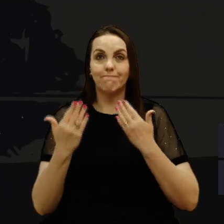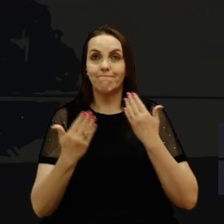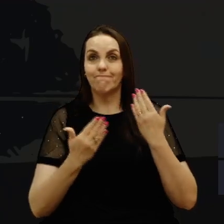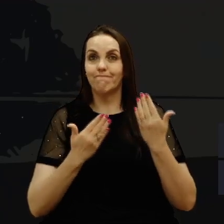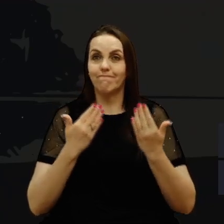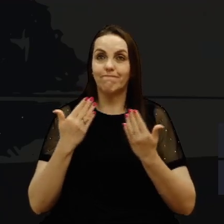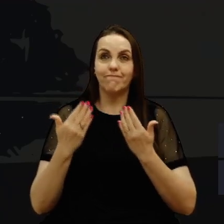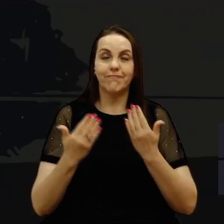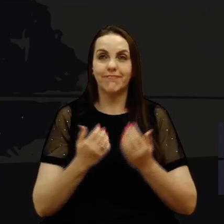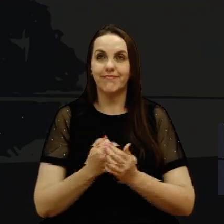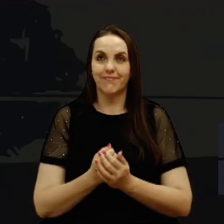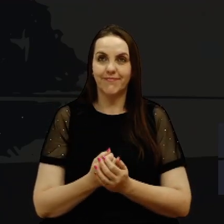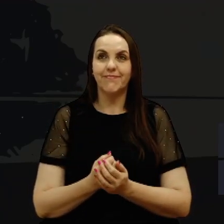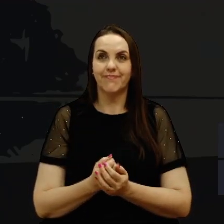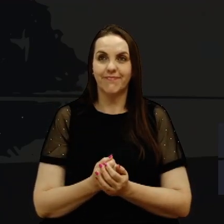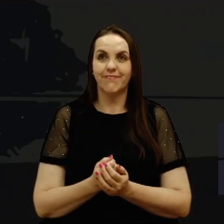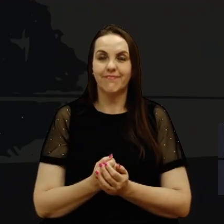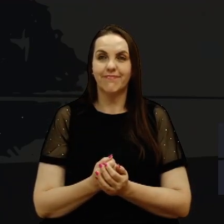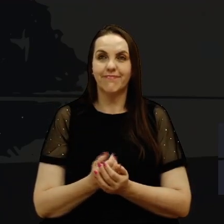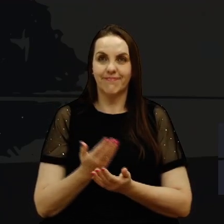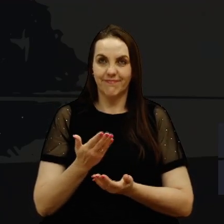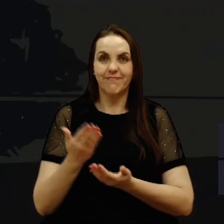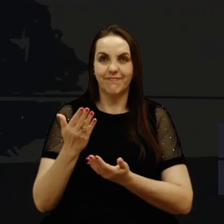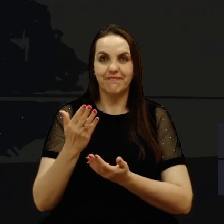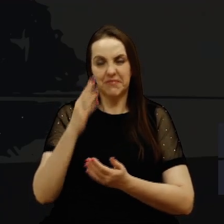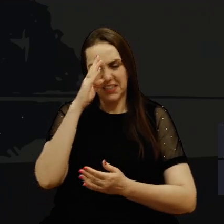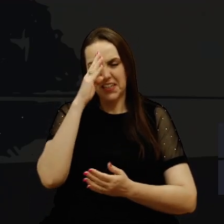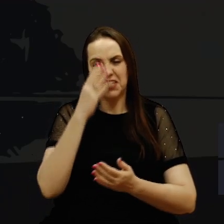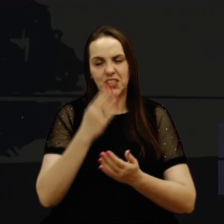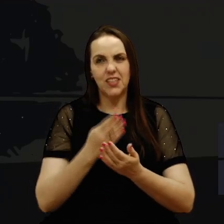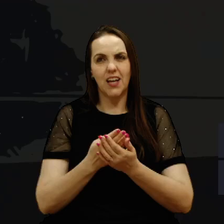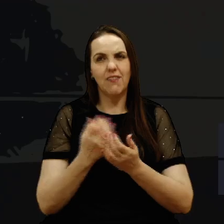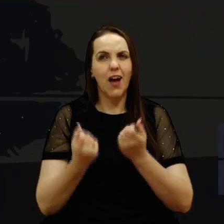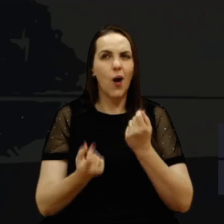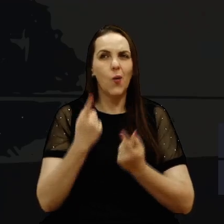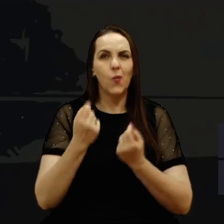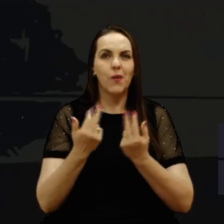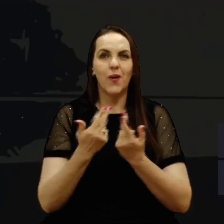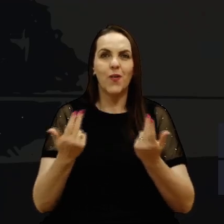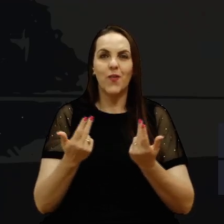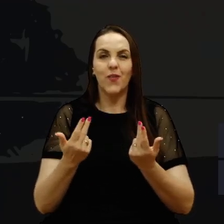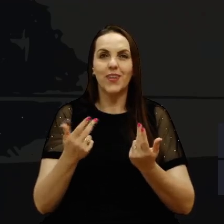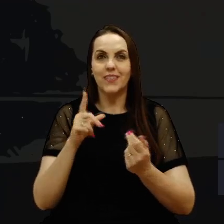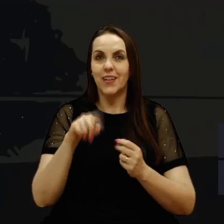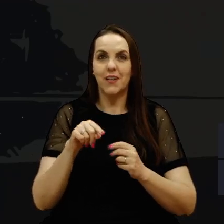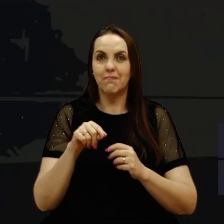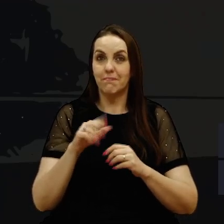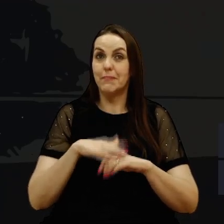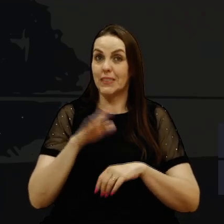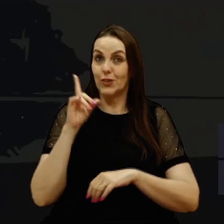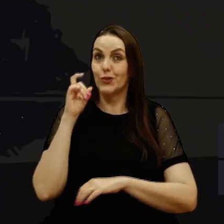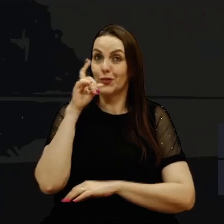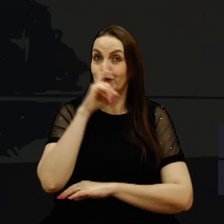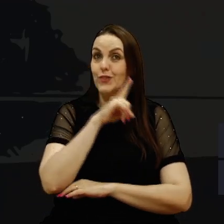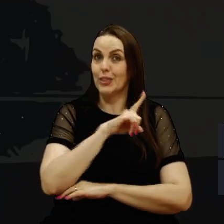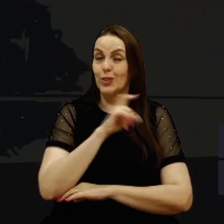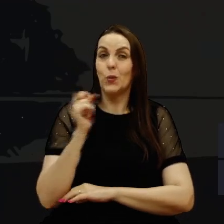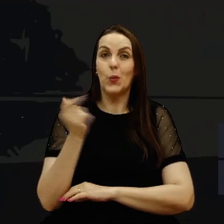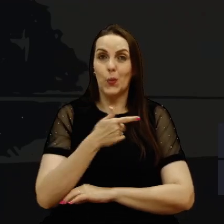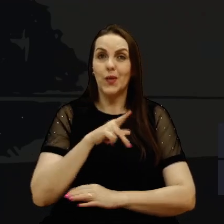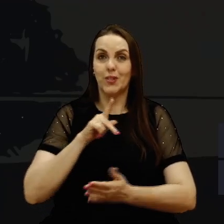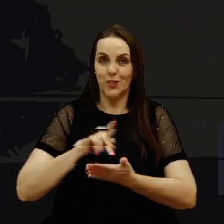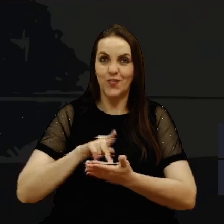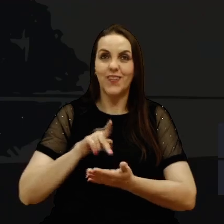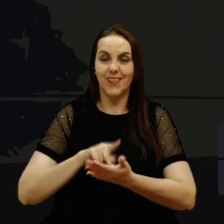dúvidas, e achando que algumas coisas seriam tão mais difíceis do que realmente